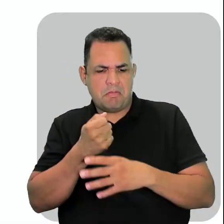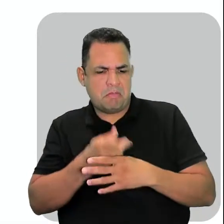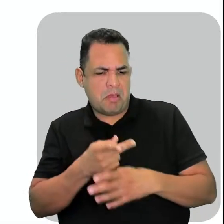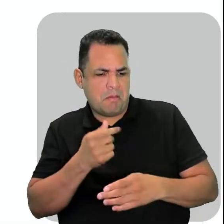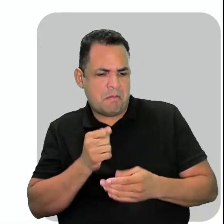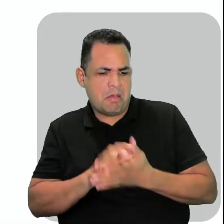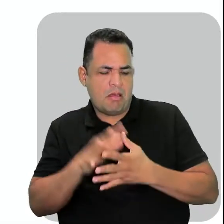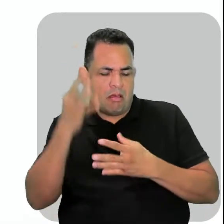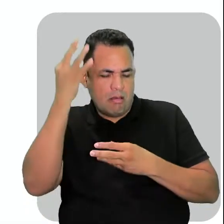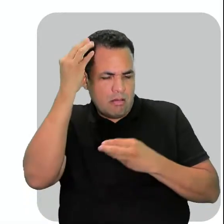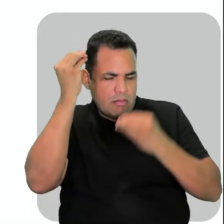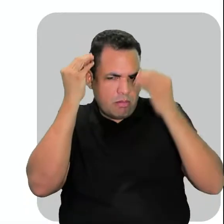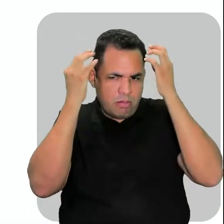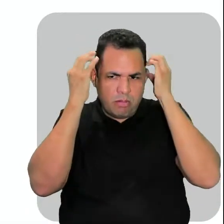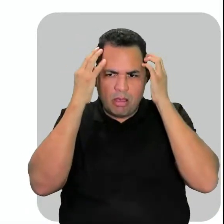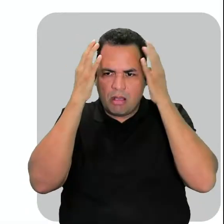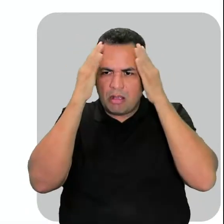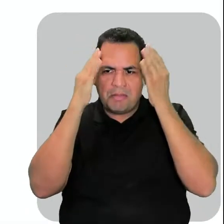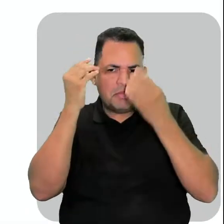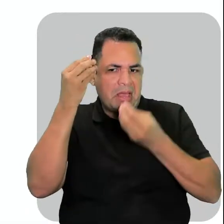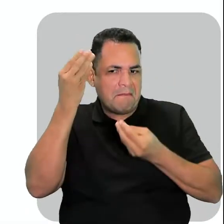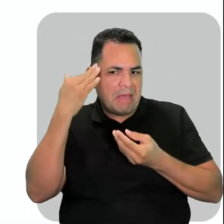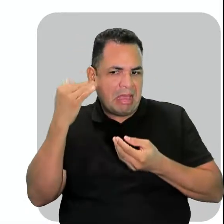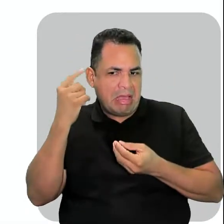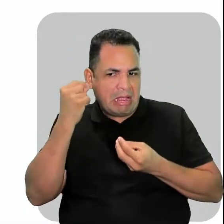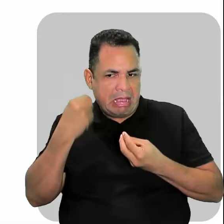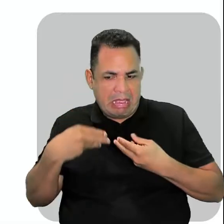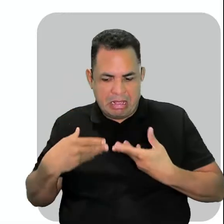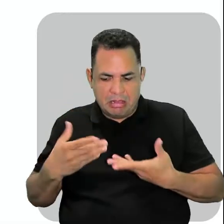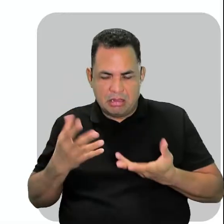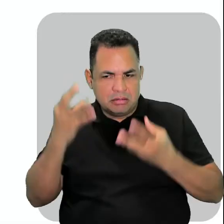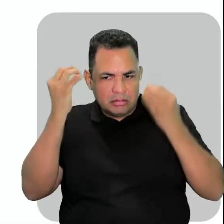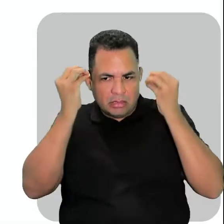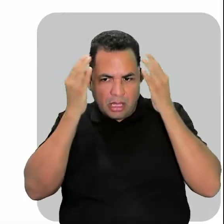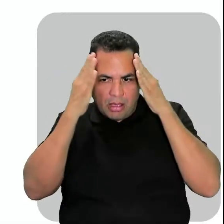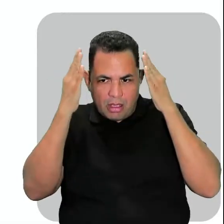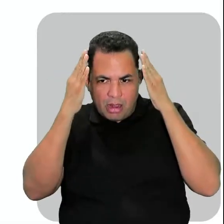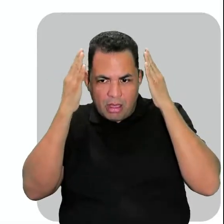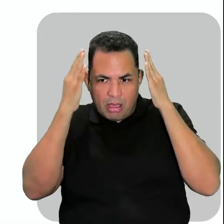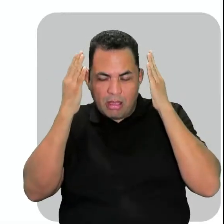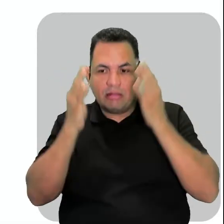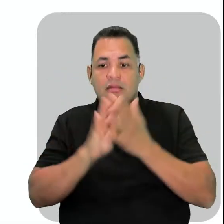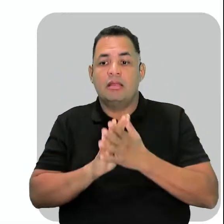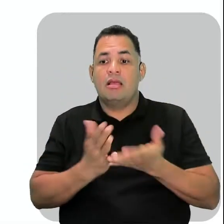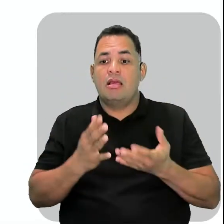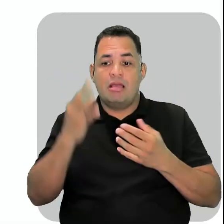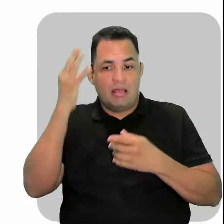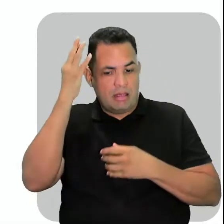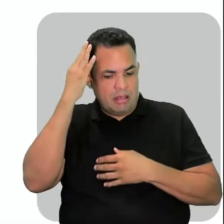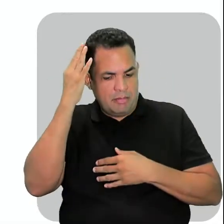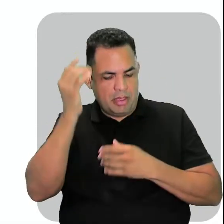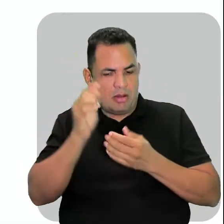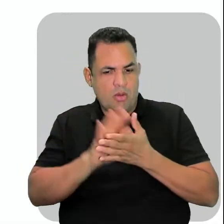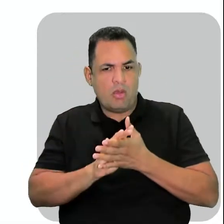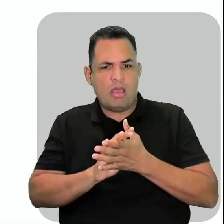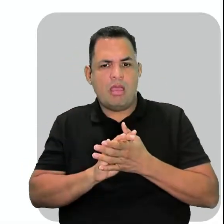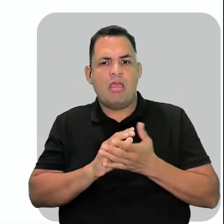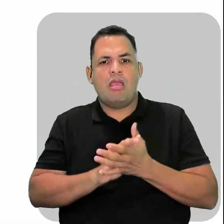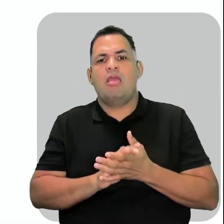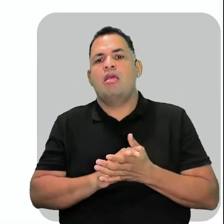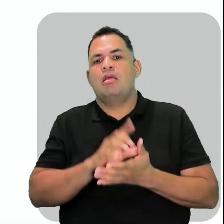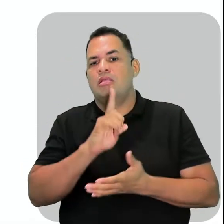shampoo, condicionador, porque o cabelo está caindo, porque o cabelo não está crescendo. E, gente, cabelo é genética,